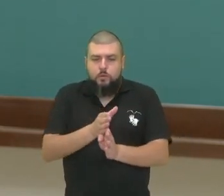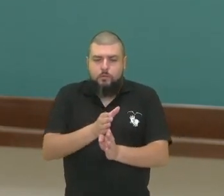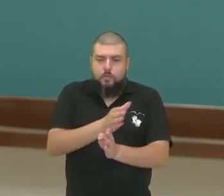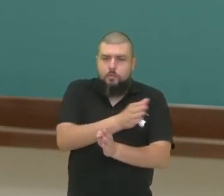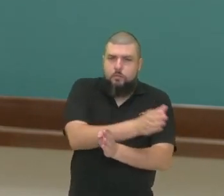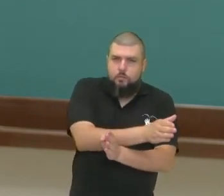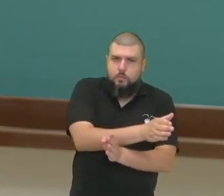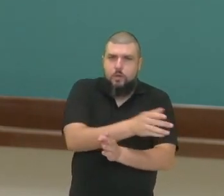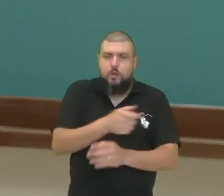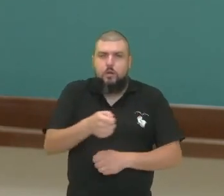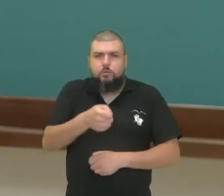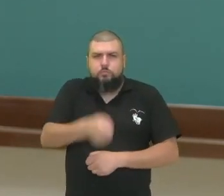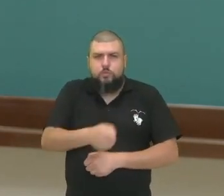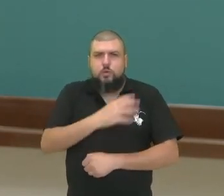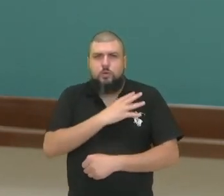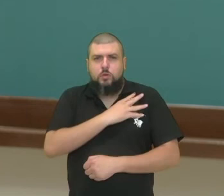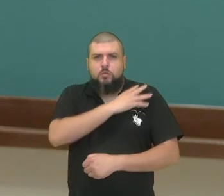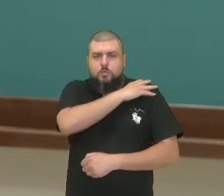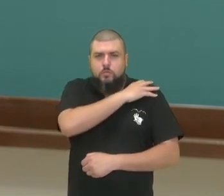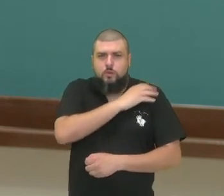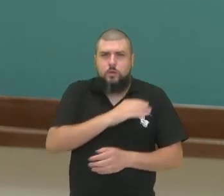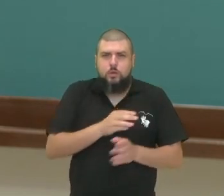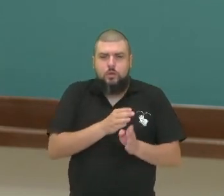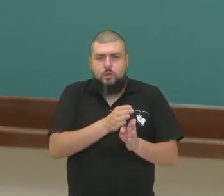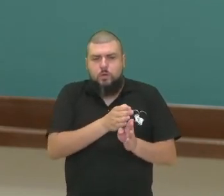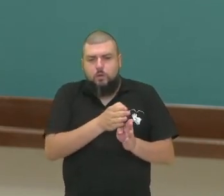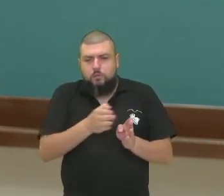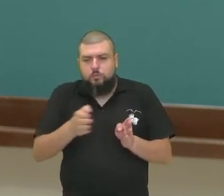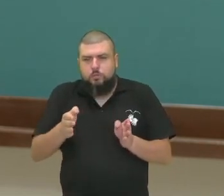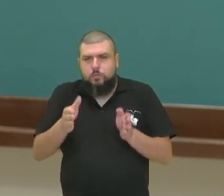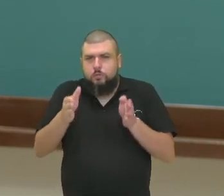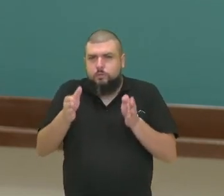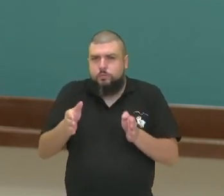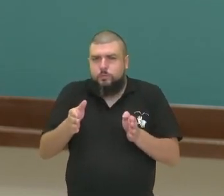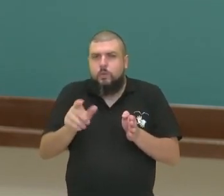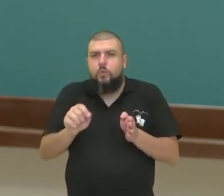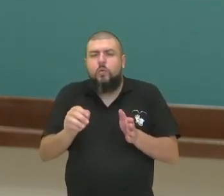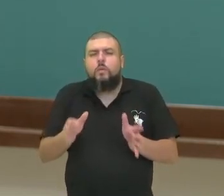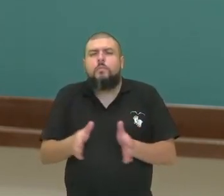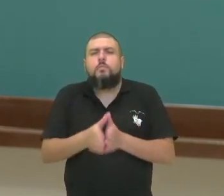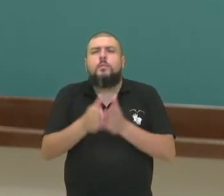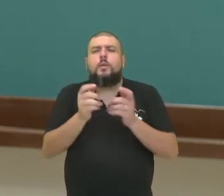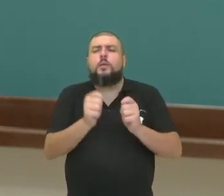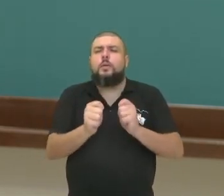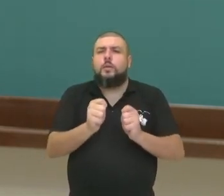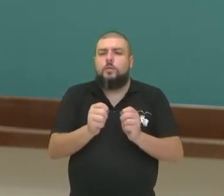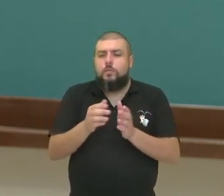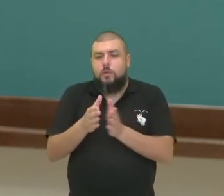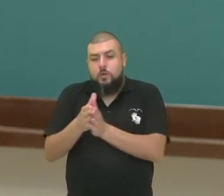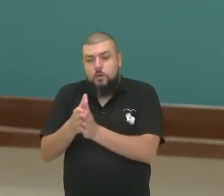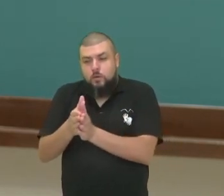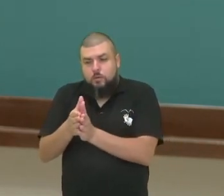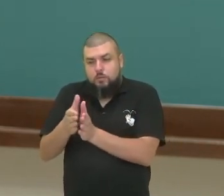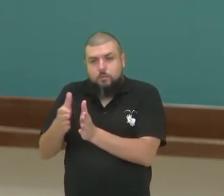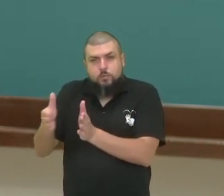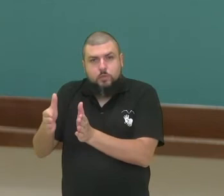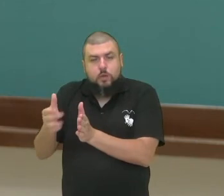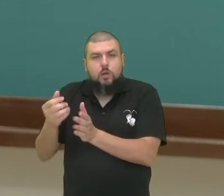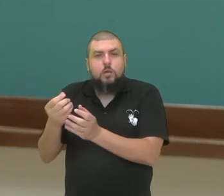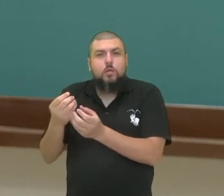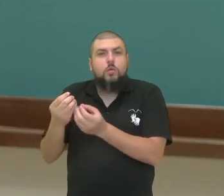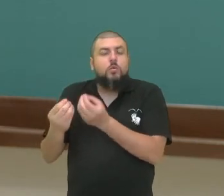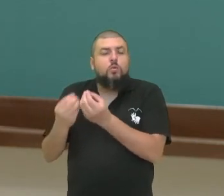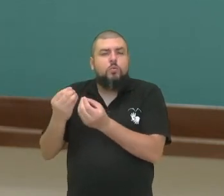é durante o período do milagre econômico e a terceira um pouquinho depois, quando cessou o milagre econômico. E ela analisa a